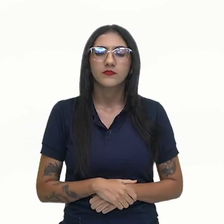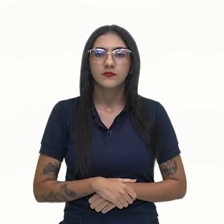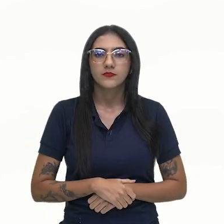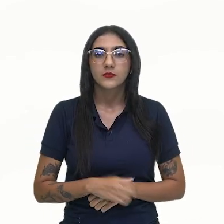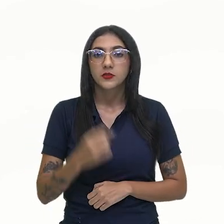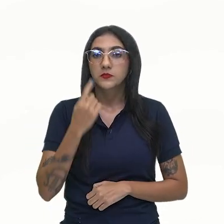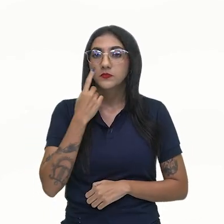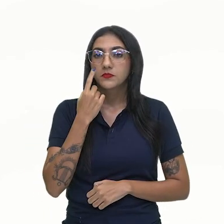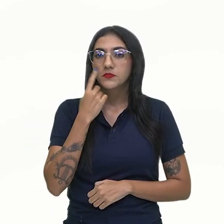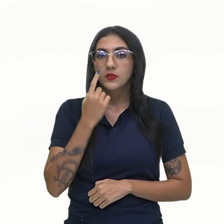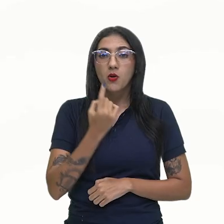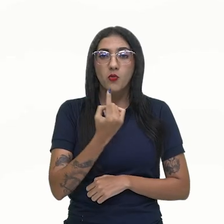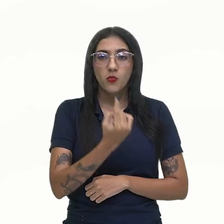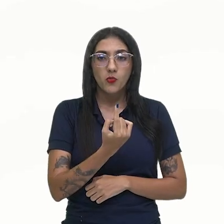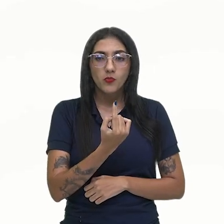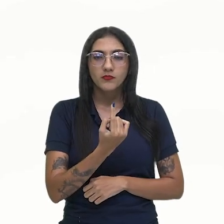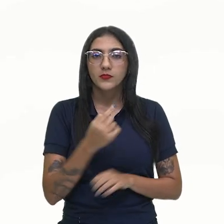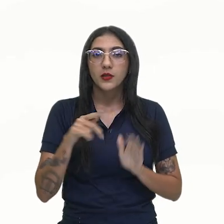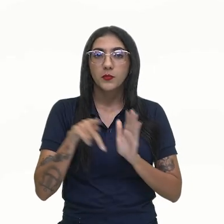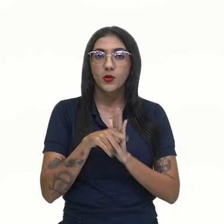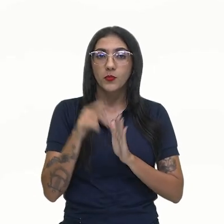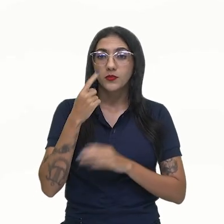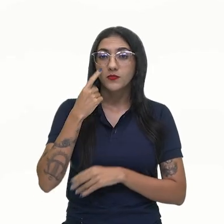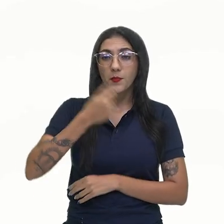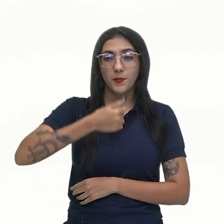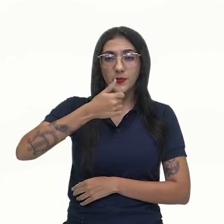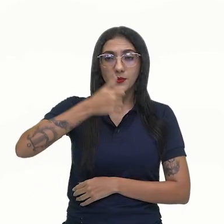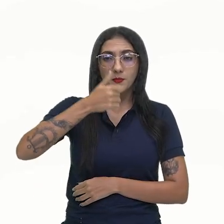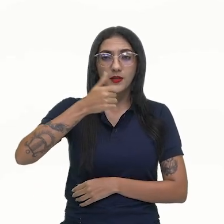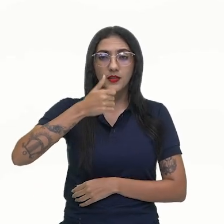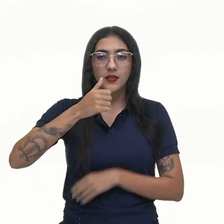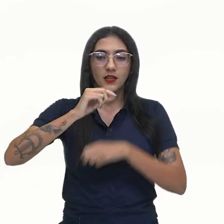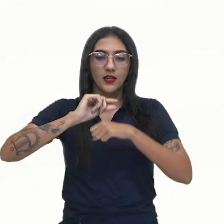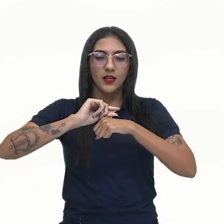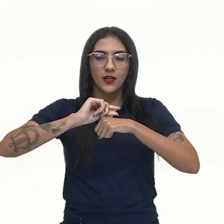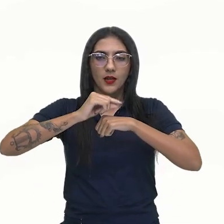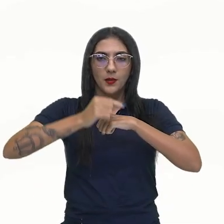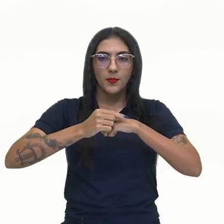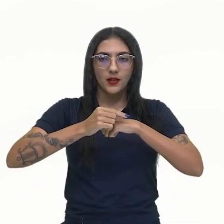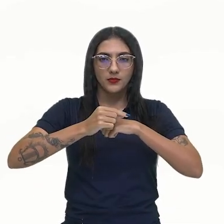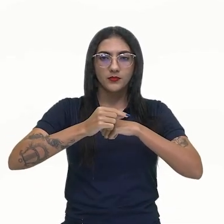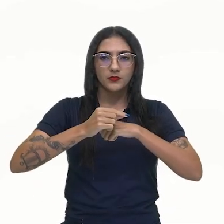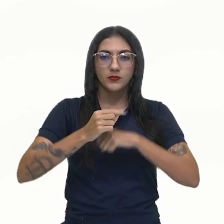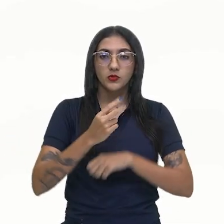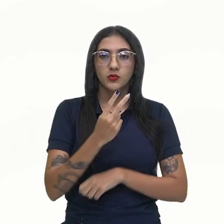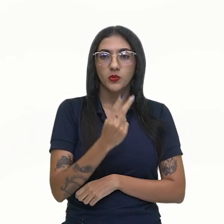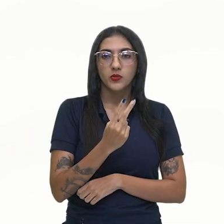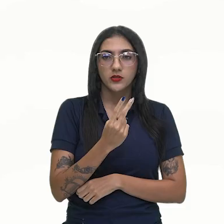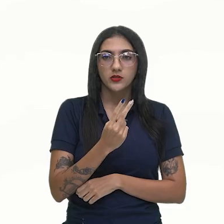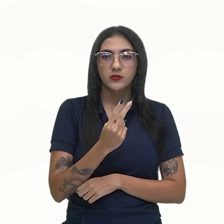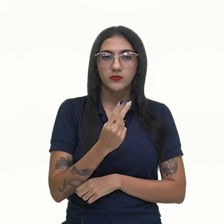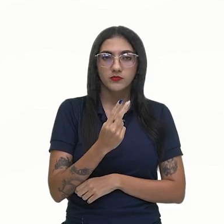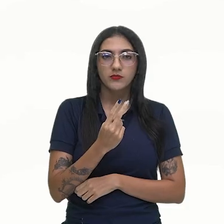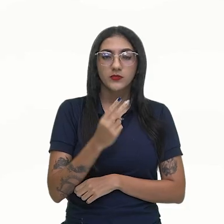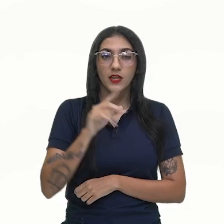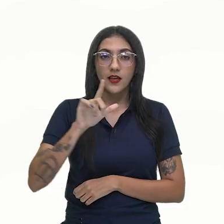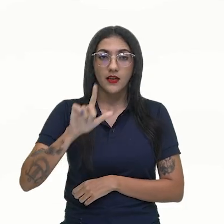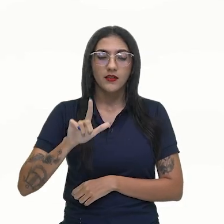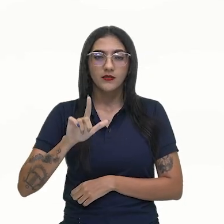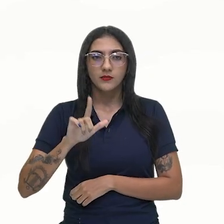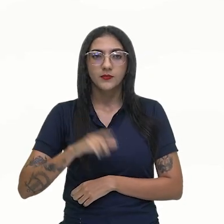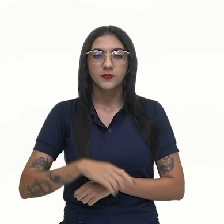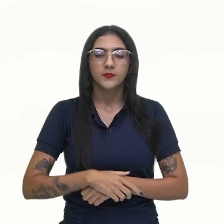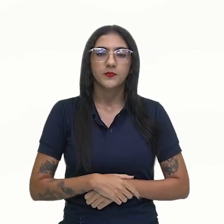que tem 1 é a camada 1, tá aqui, ó, camada K. Tudo que tem 2 é a camada L. Então,